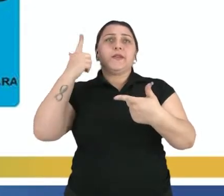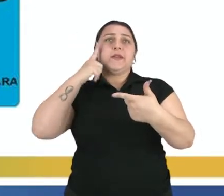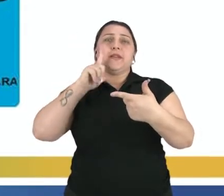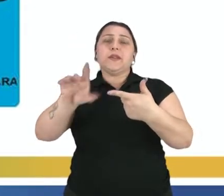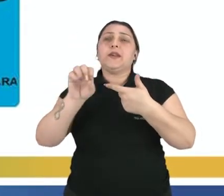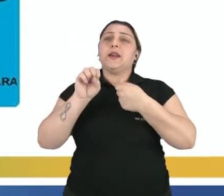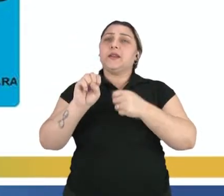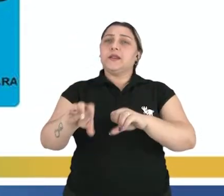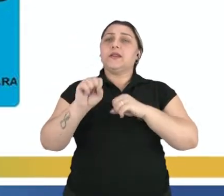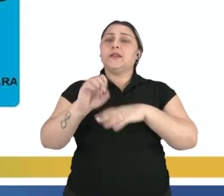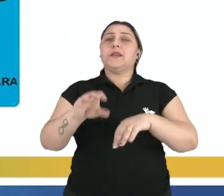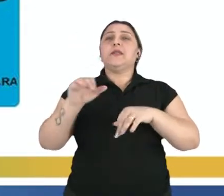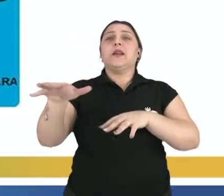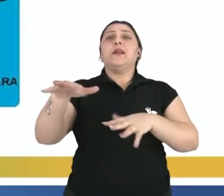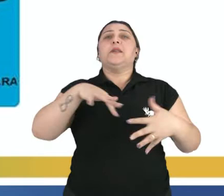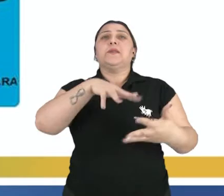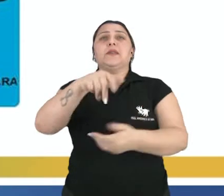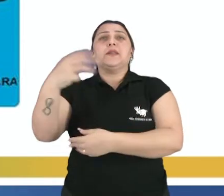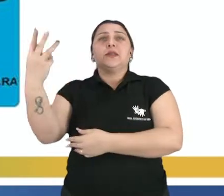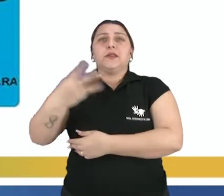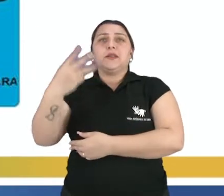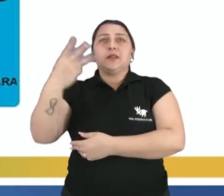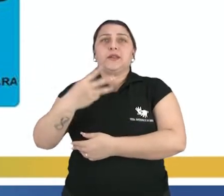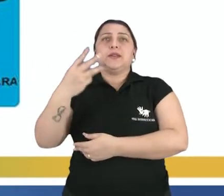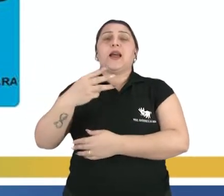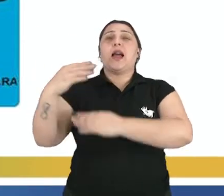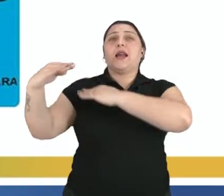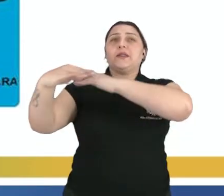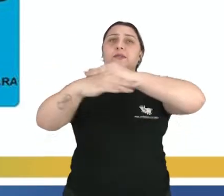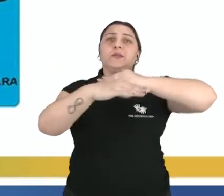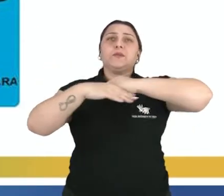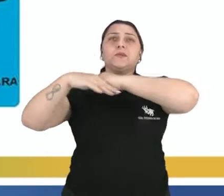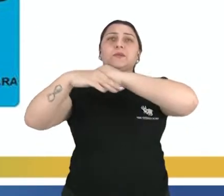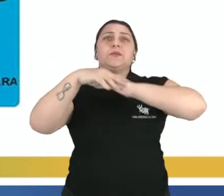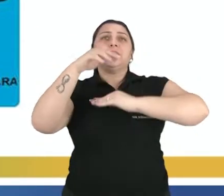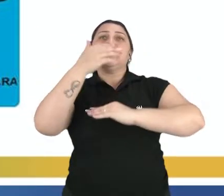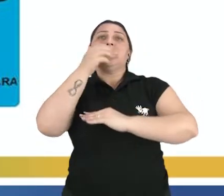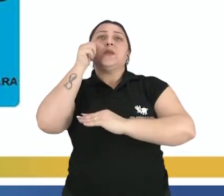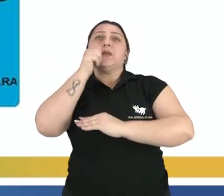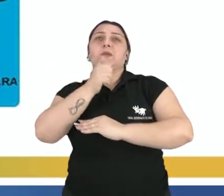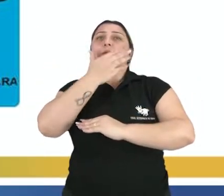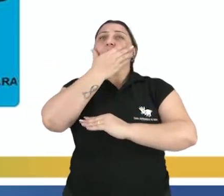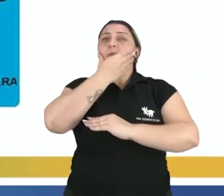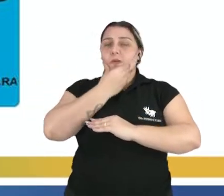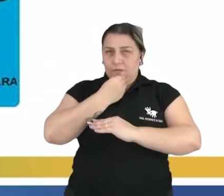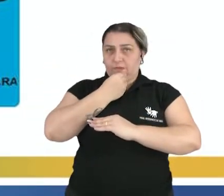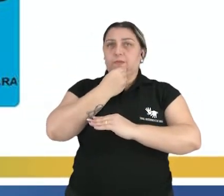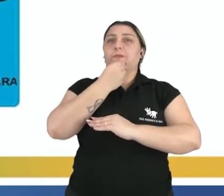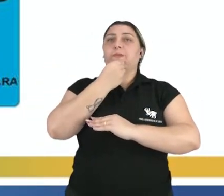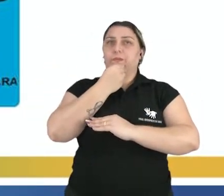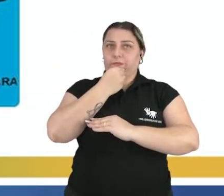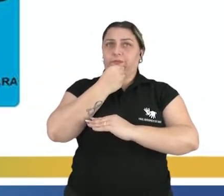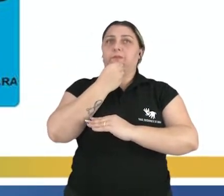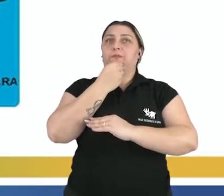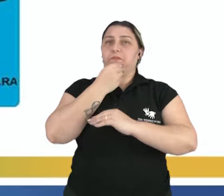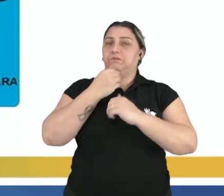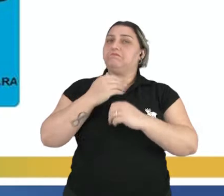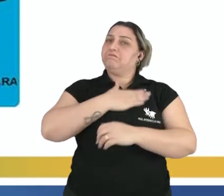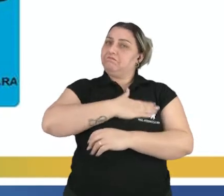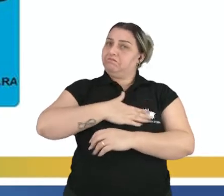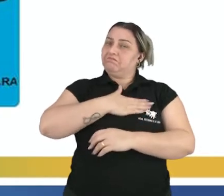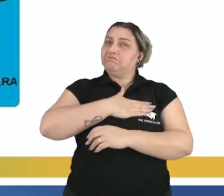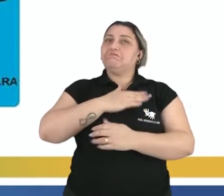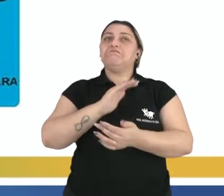ensino básico universal. 3, promover a igualdade entre os sexos e a autonomia da mulher. Legal, gostei